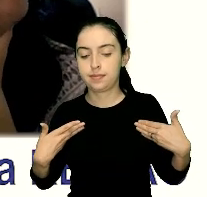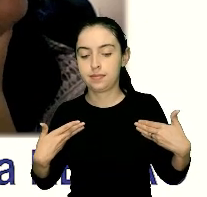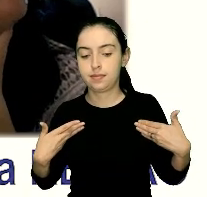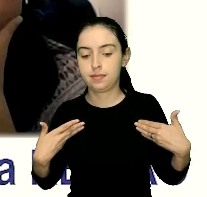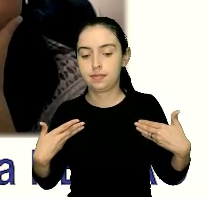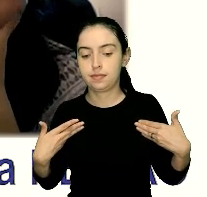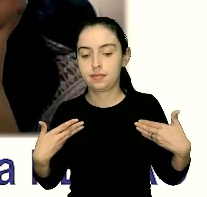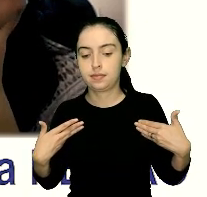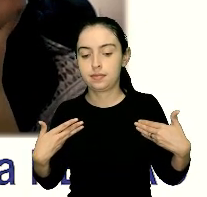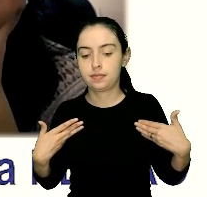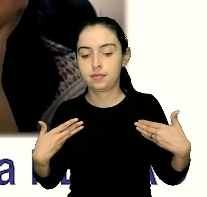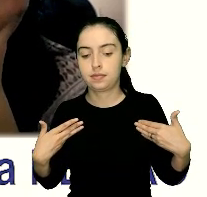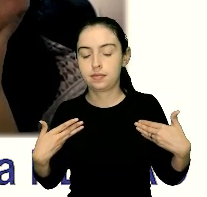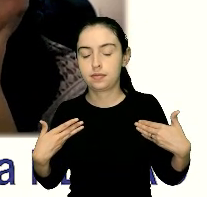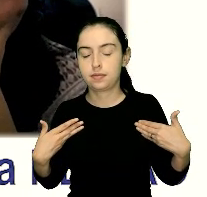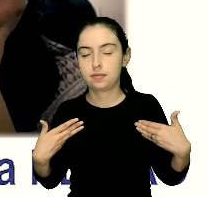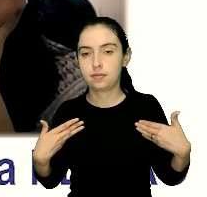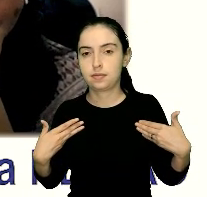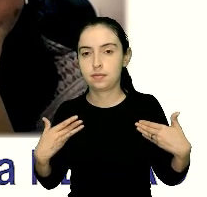eu tenho olhos verdes,